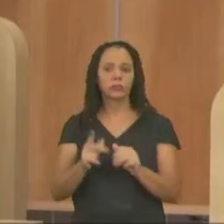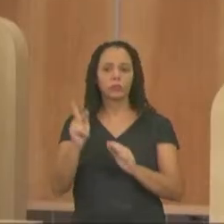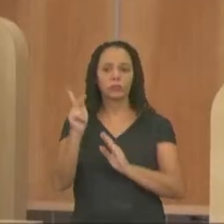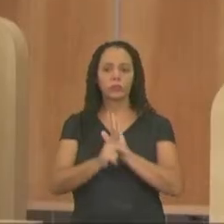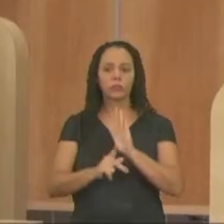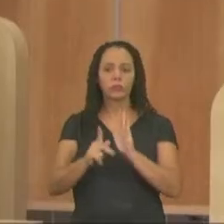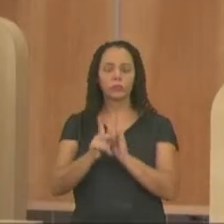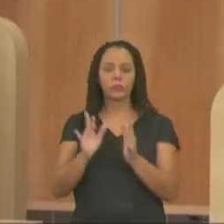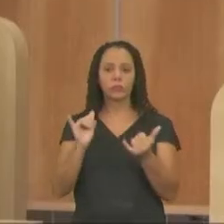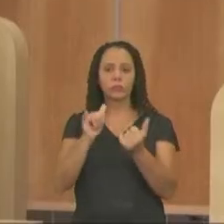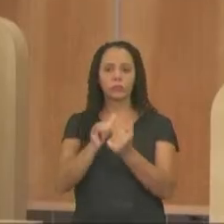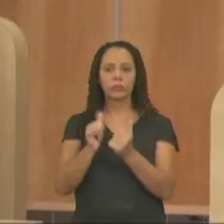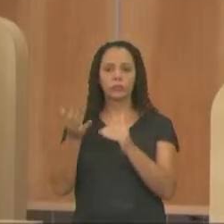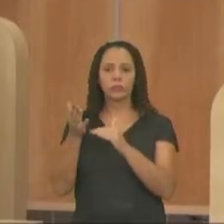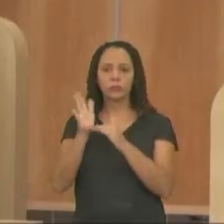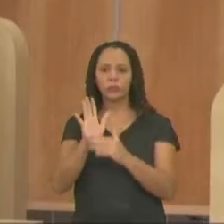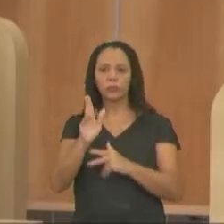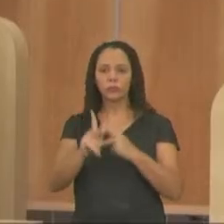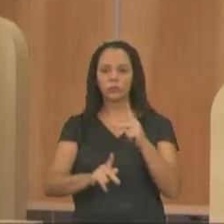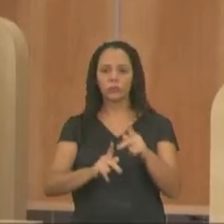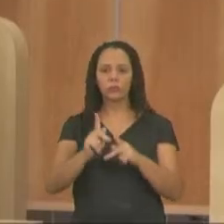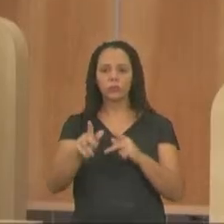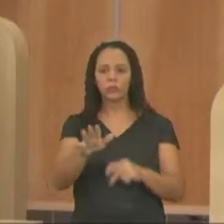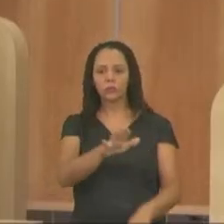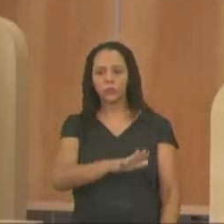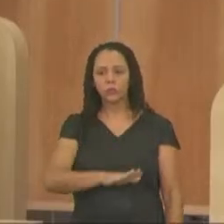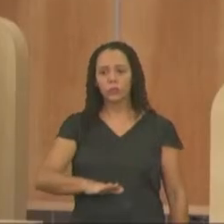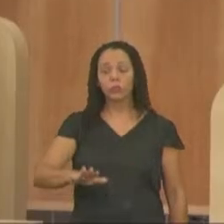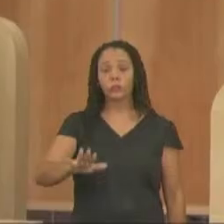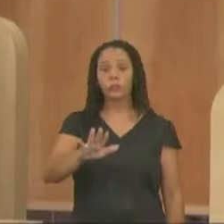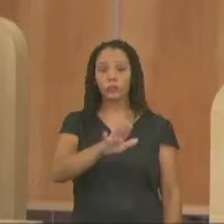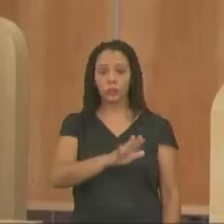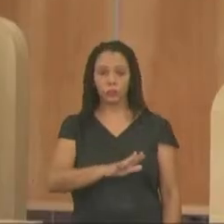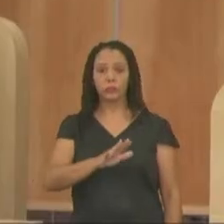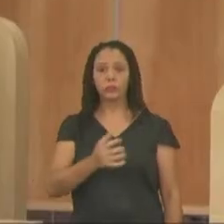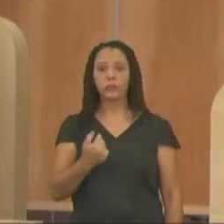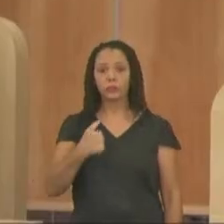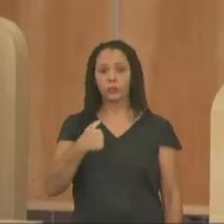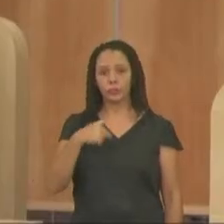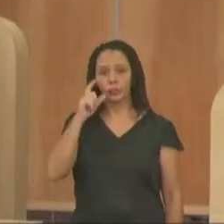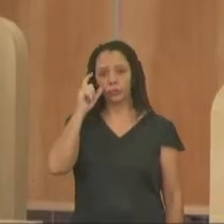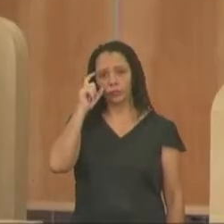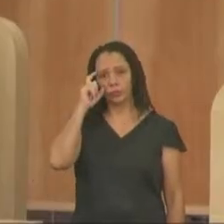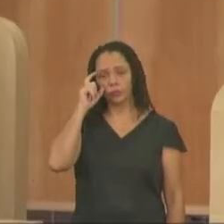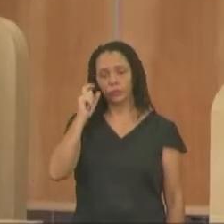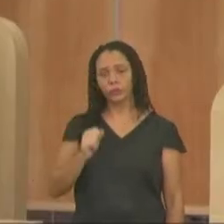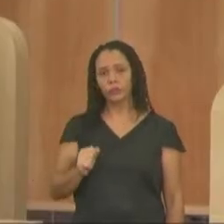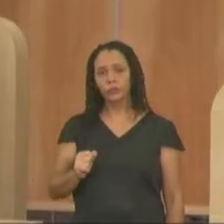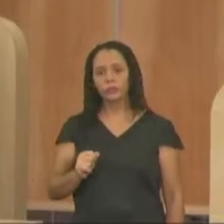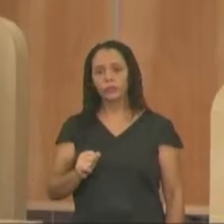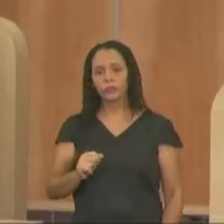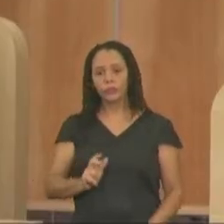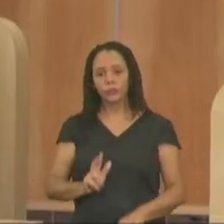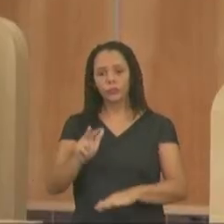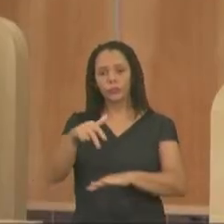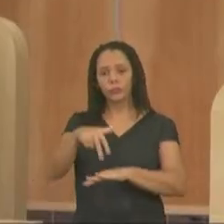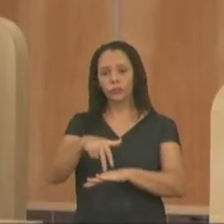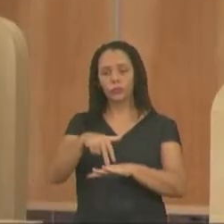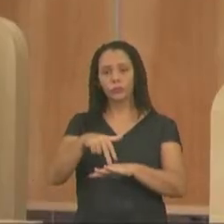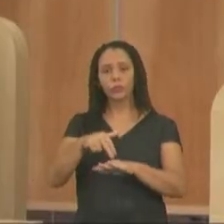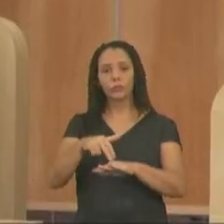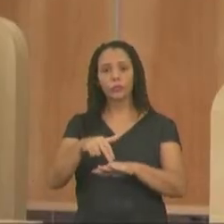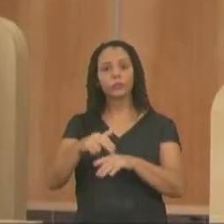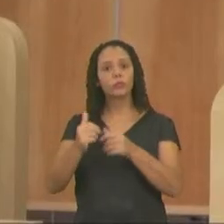de anistia que beneficia a população em geral, esse vereador Marcelo Dantas, do Jacareí TV, subirá a essa tribuna